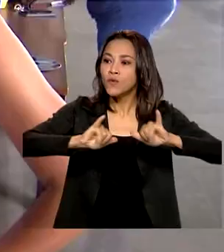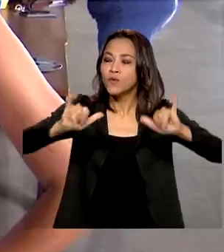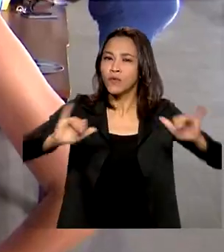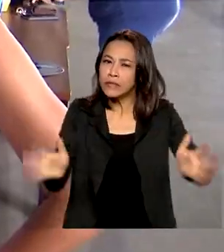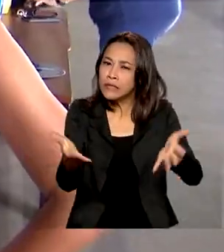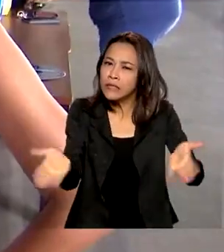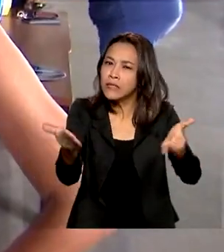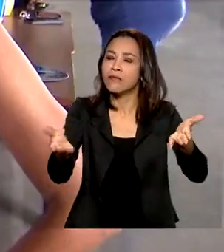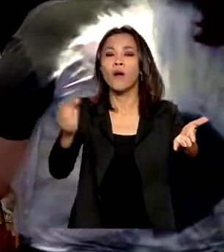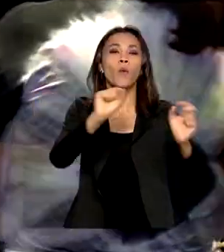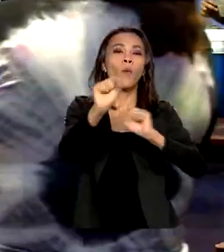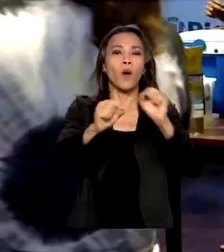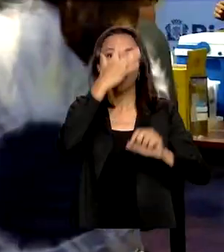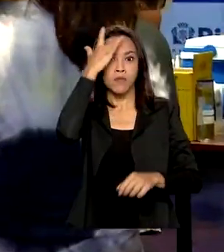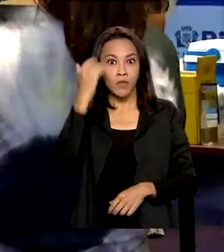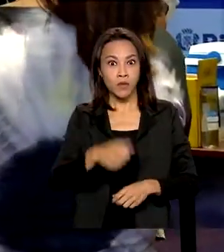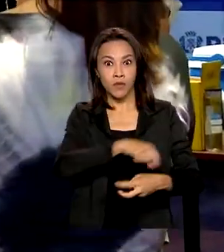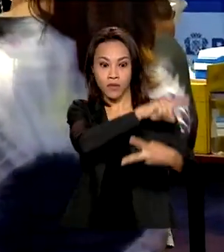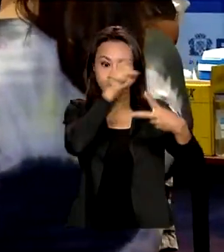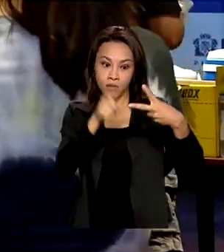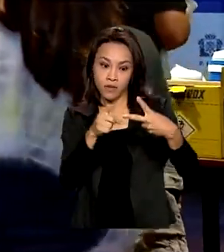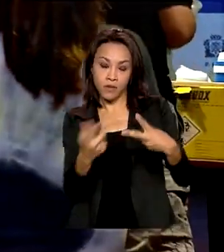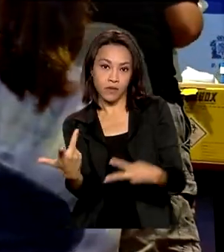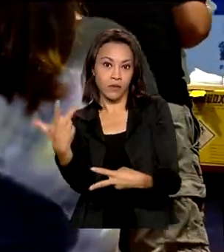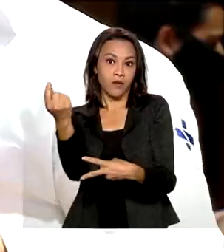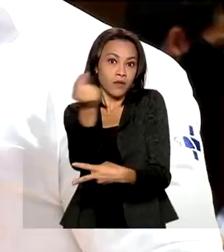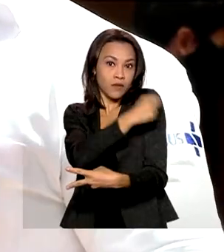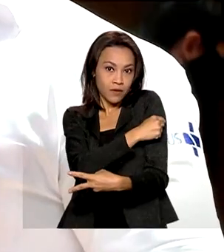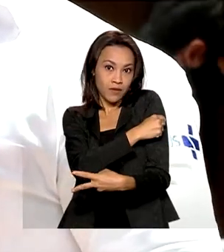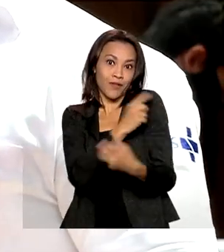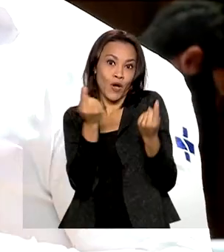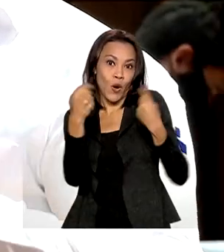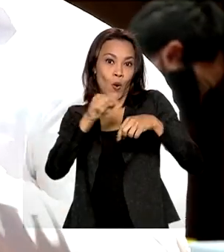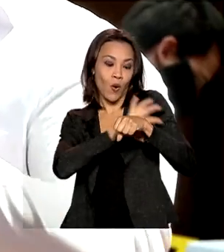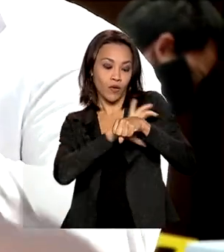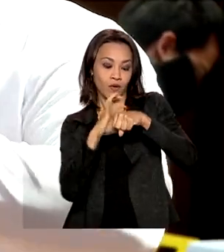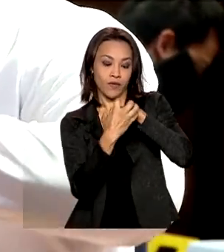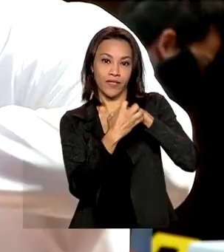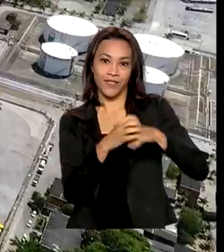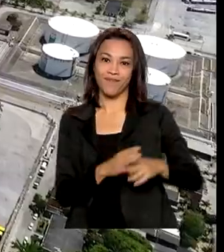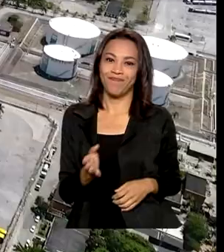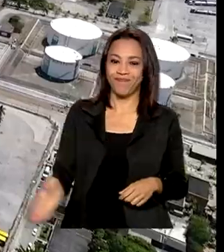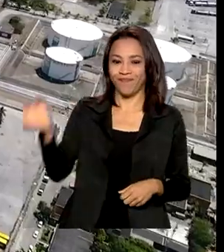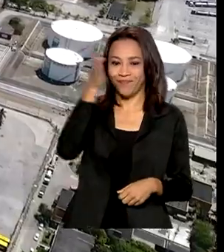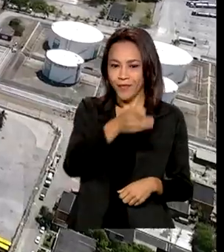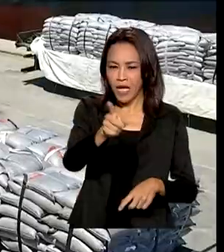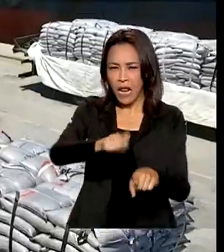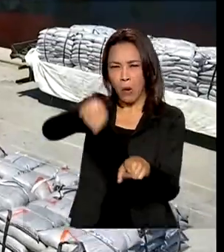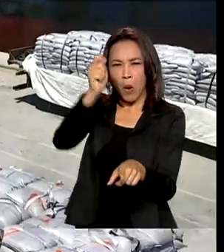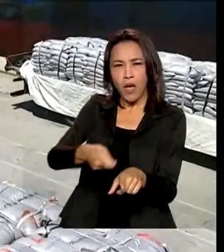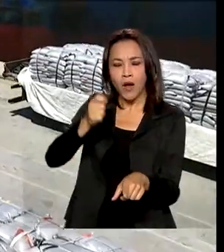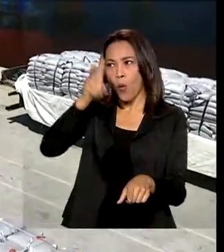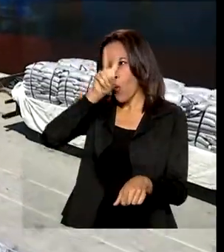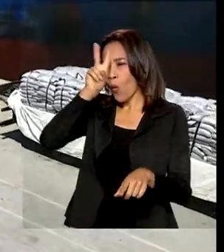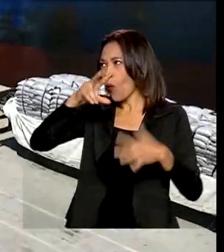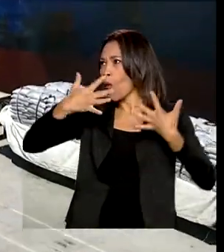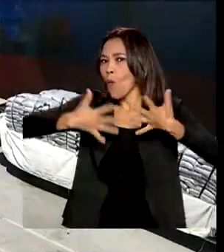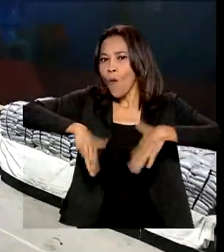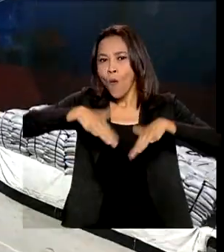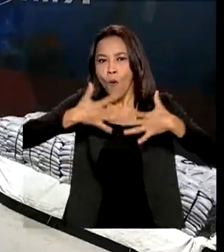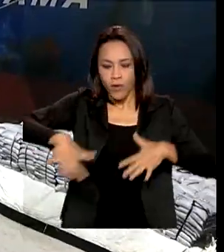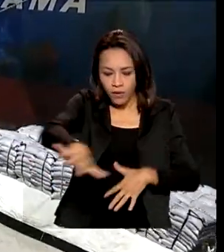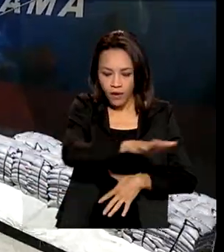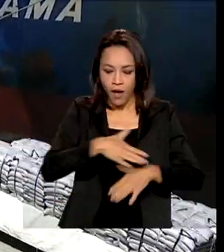incentivar os brasileiros a completarem o ciclo de imunização contra a covid-19 maior leilão da história do setor